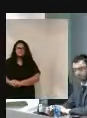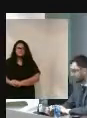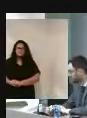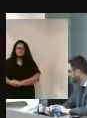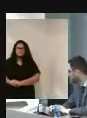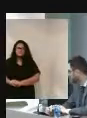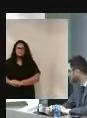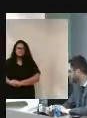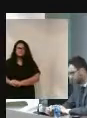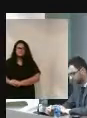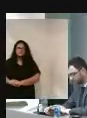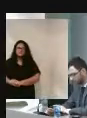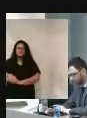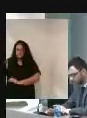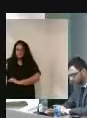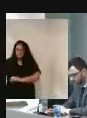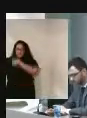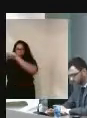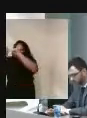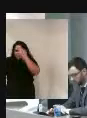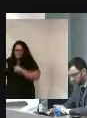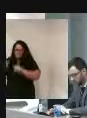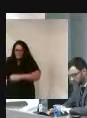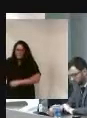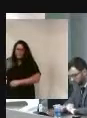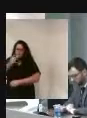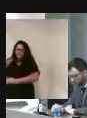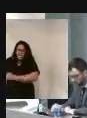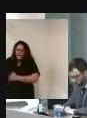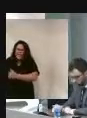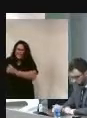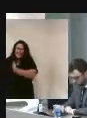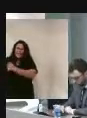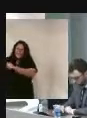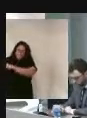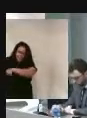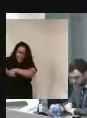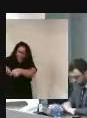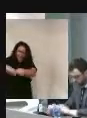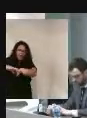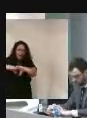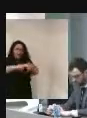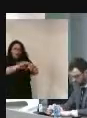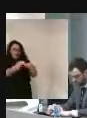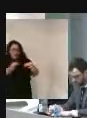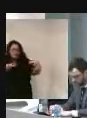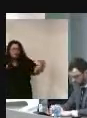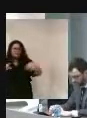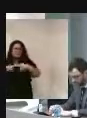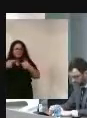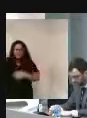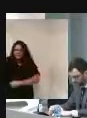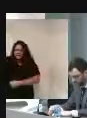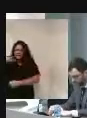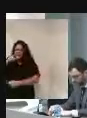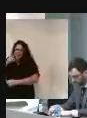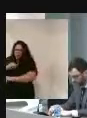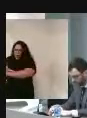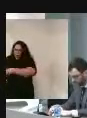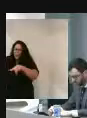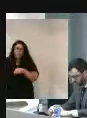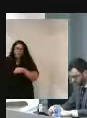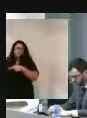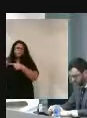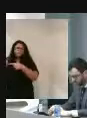onde não tem mais água. E o estudo do artigo mostra que isso foi devido à extração de